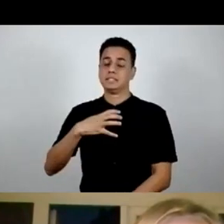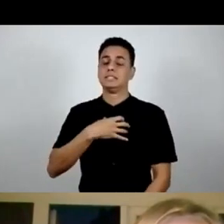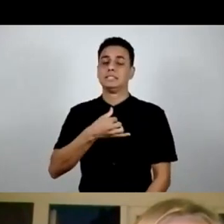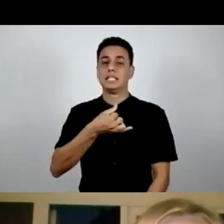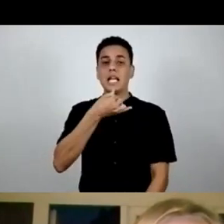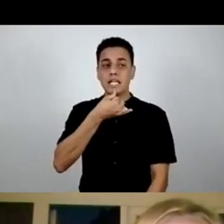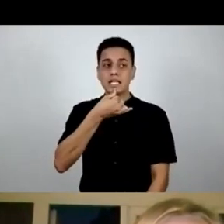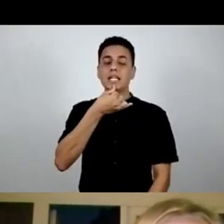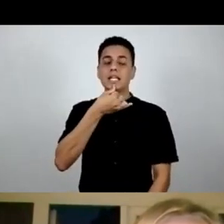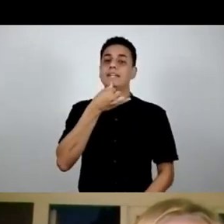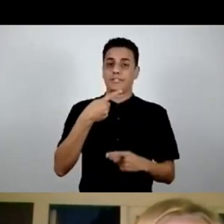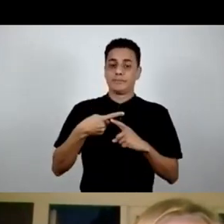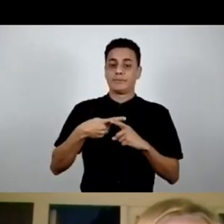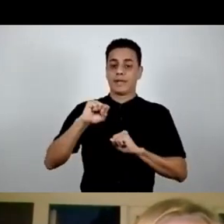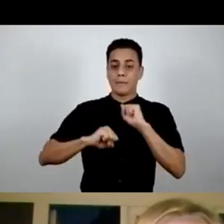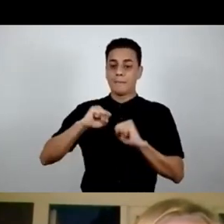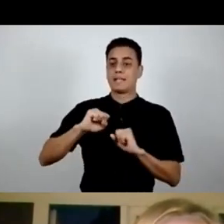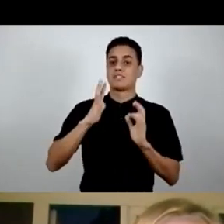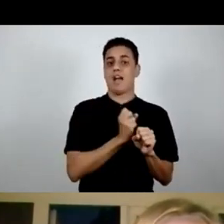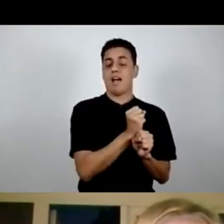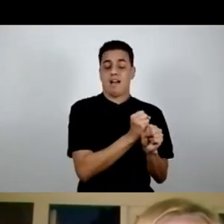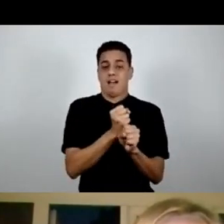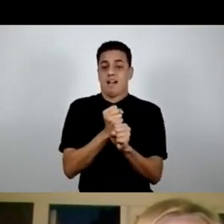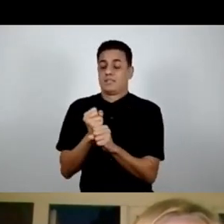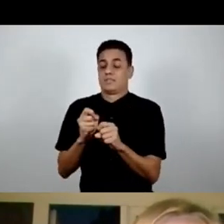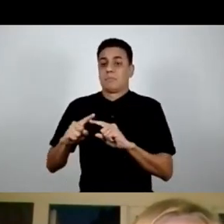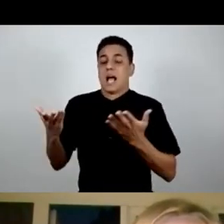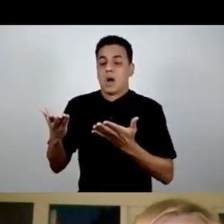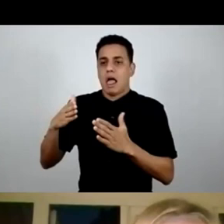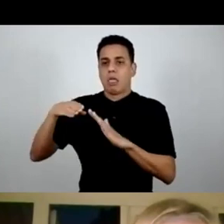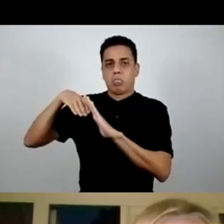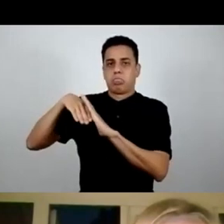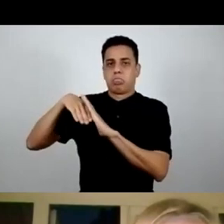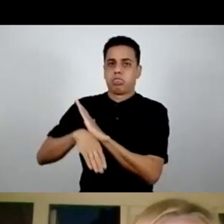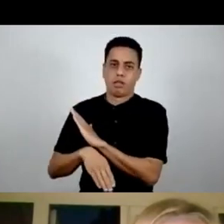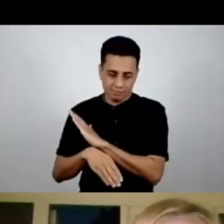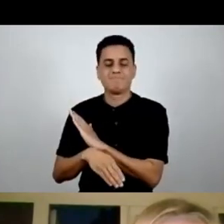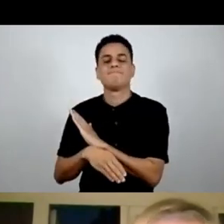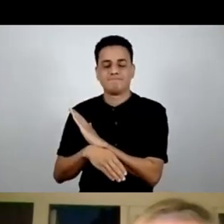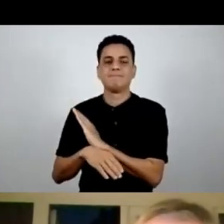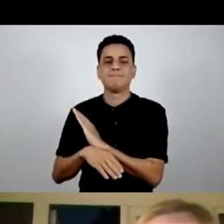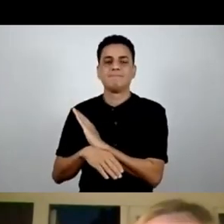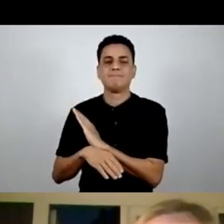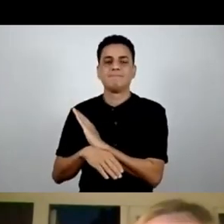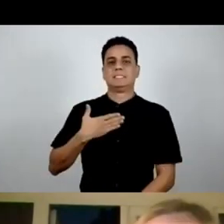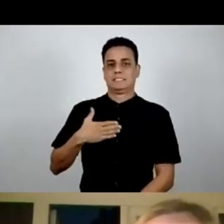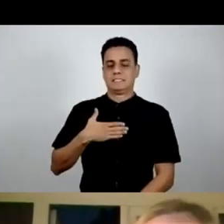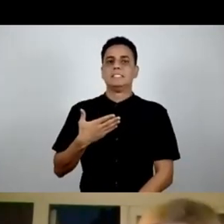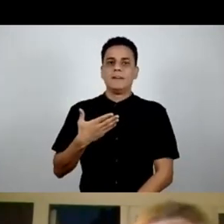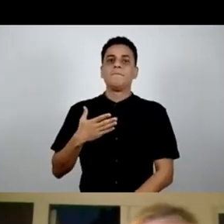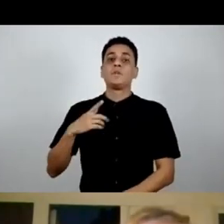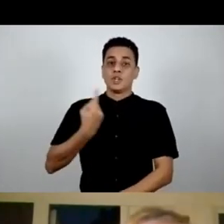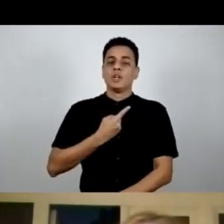tão longevas, de repente, estar numa situação nesse nível. E a gente que tem uma relação internacional muito forte,